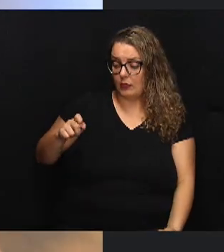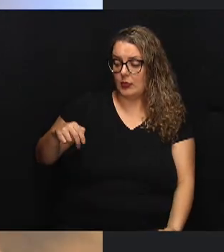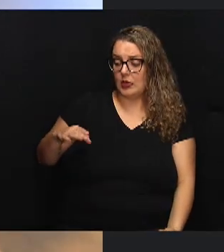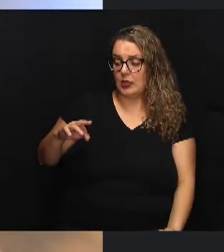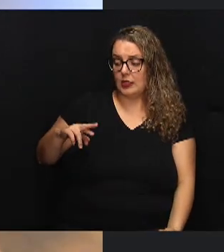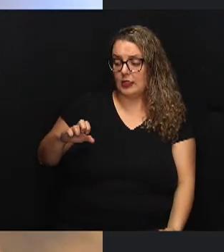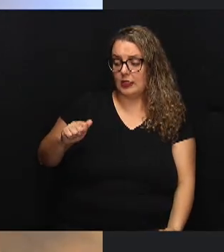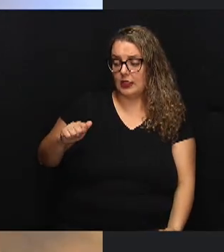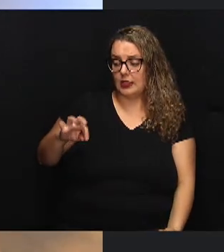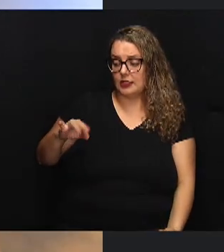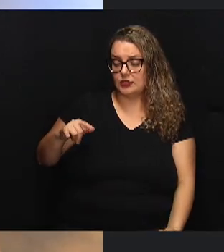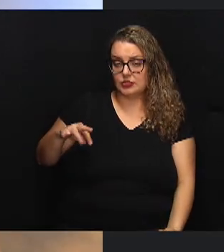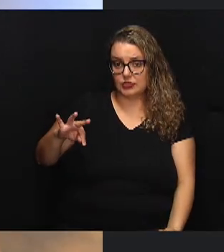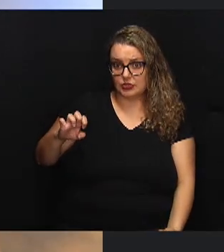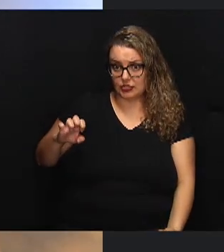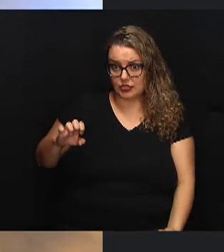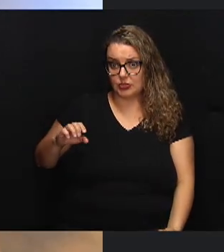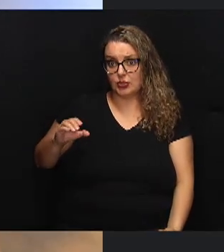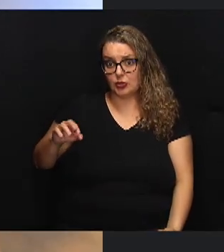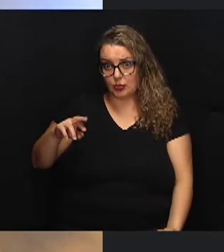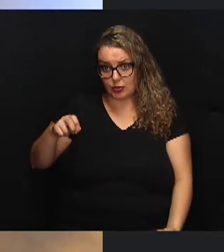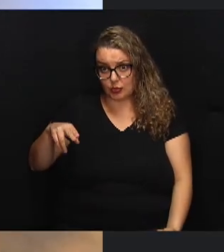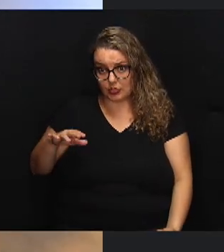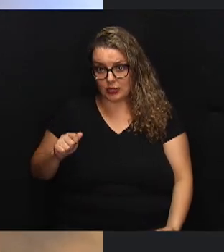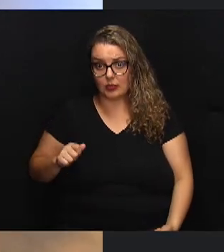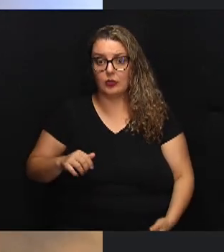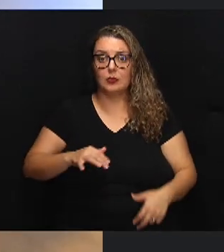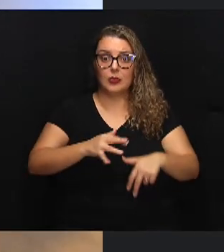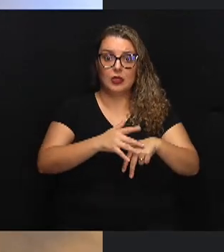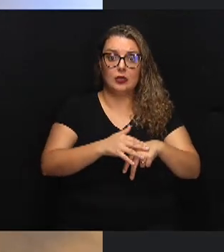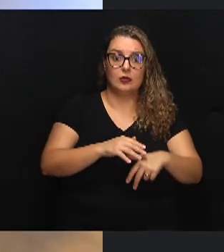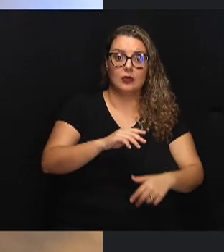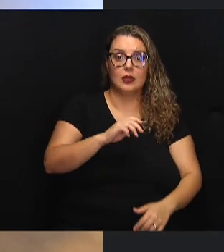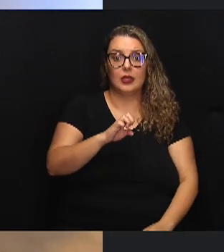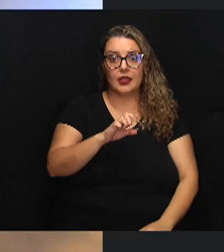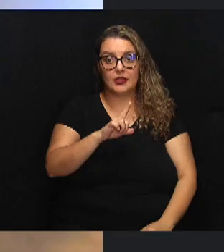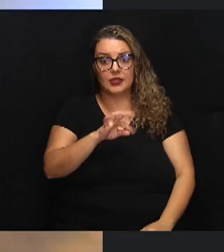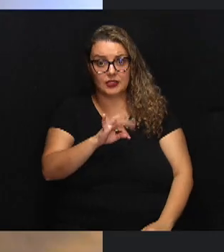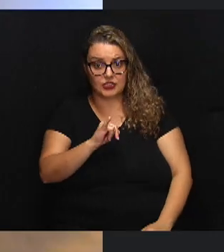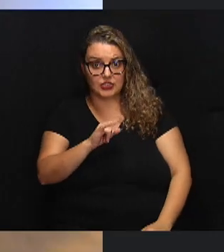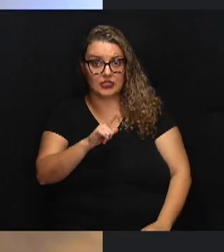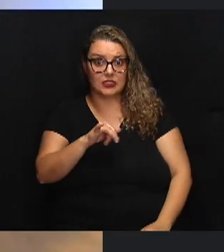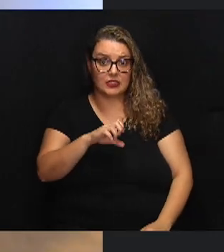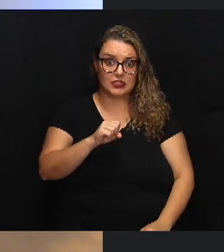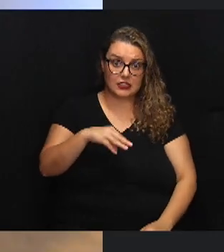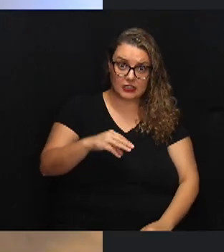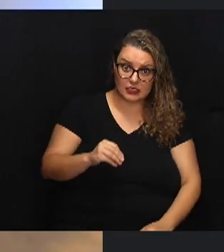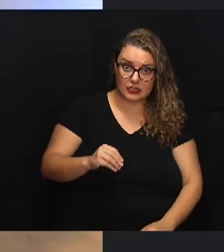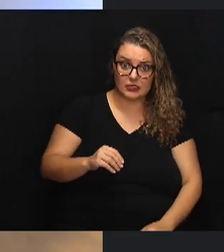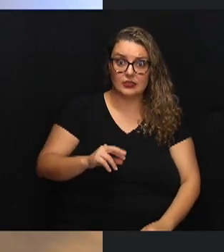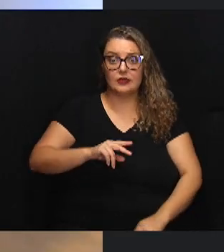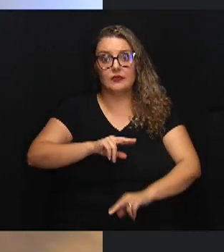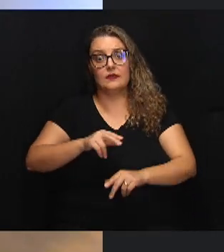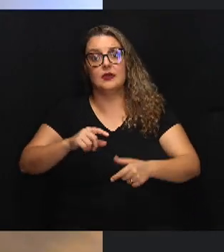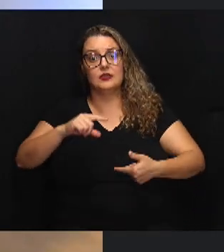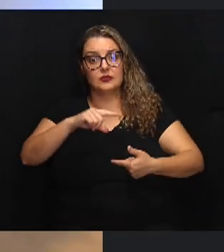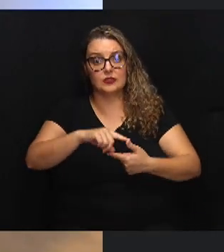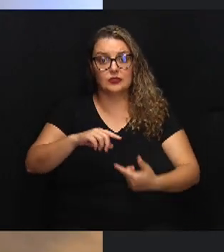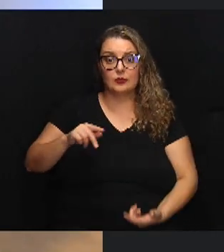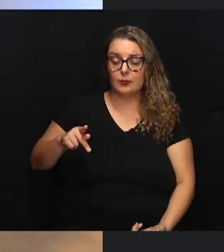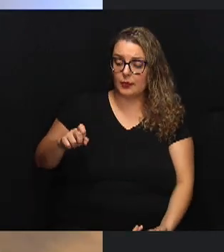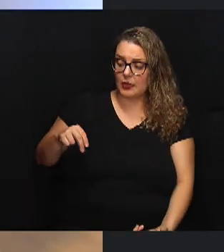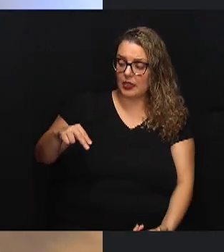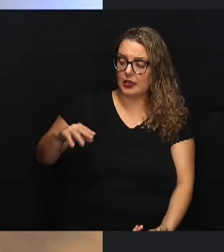crônica. Então, paciente que tem um quadro ali, eventualmente de etilismo, que já fez vários quadros de pancreatite,